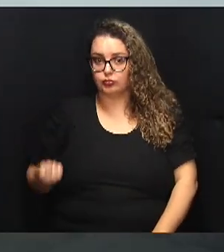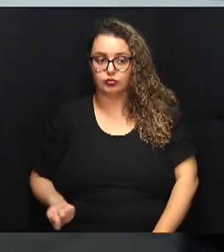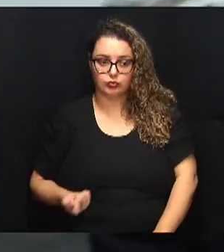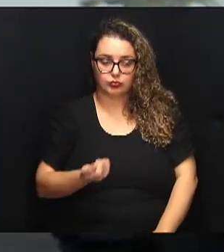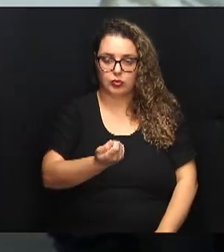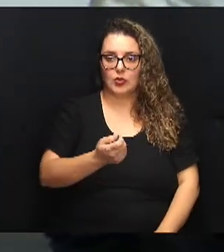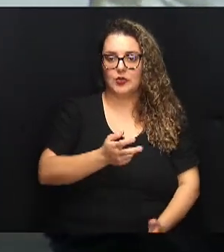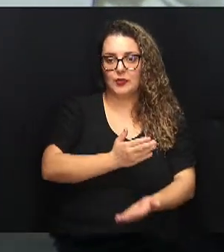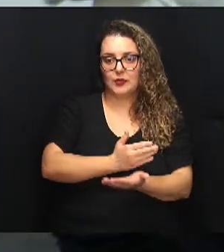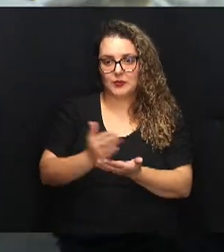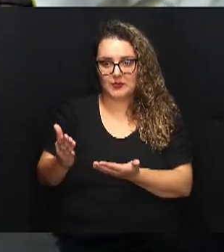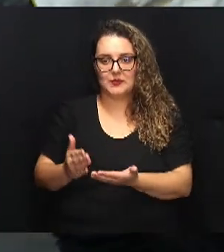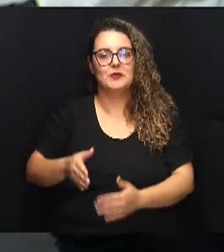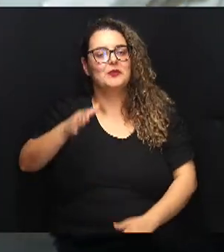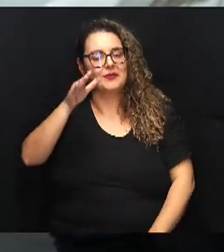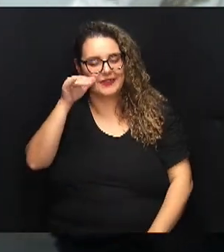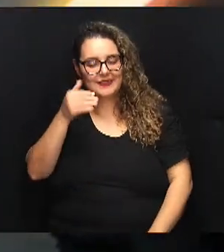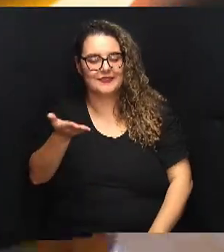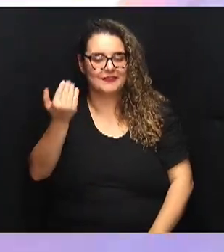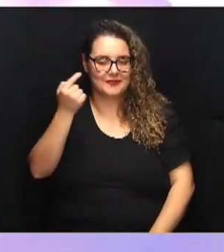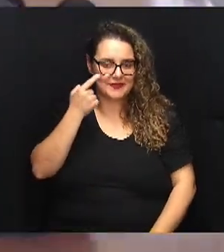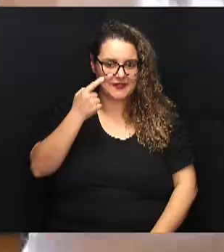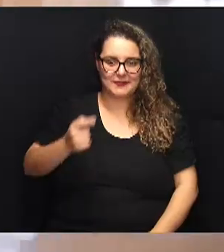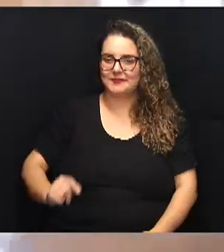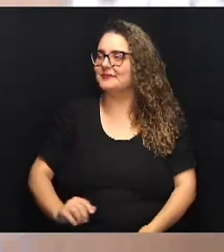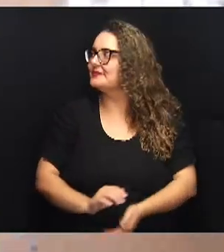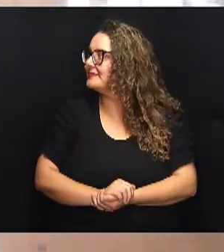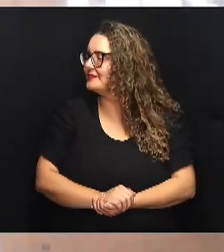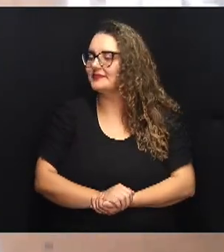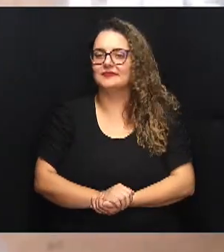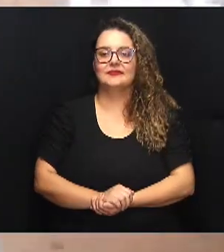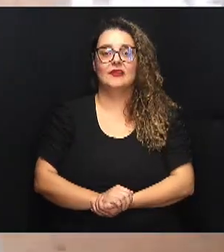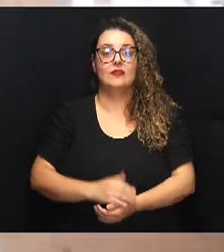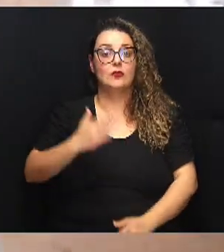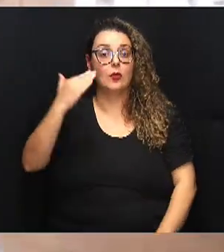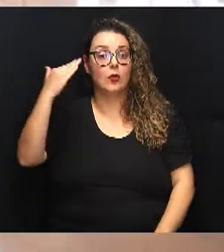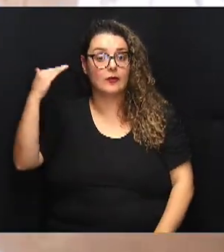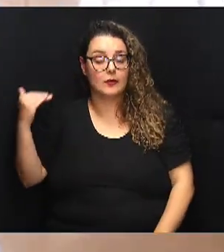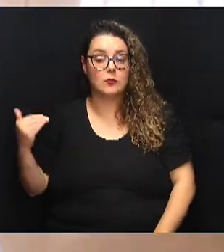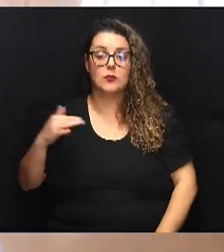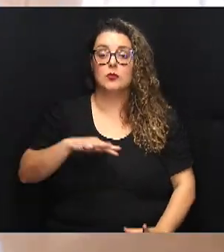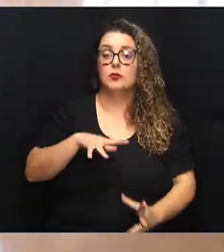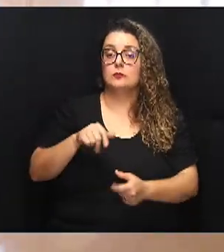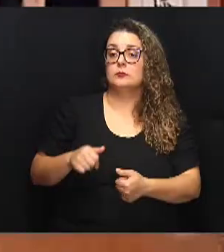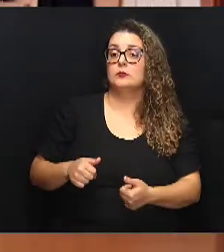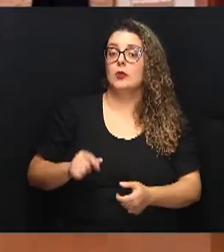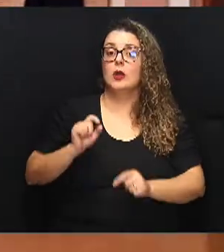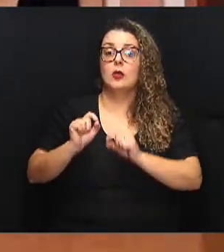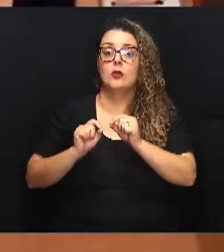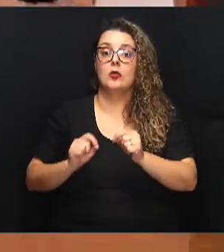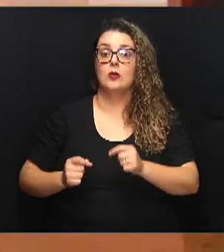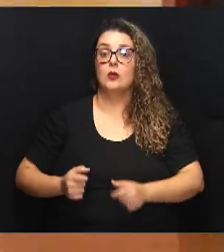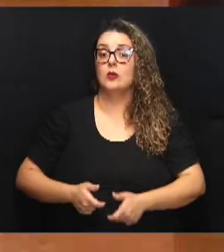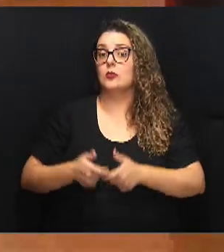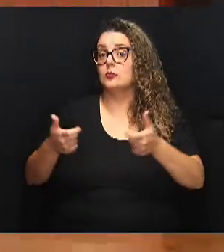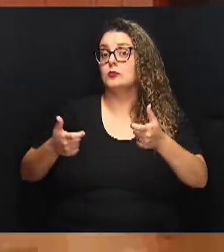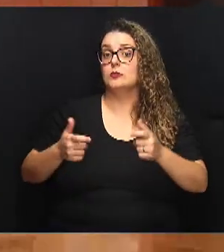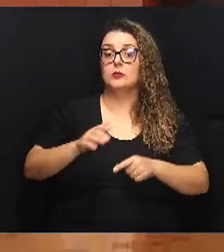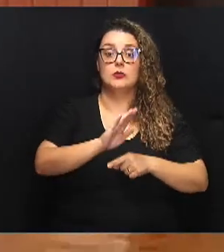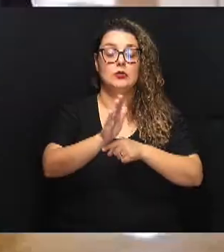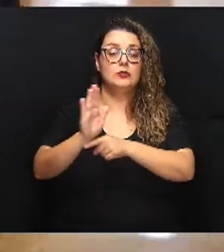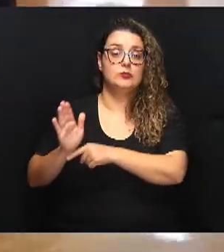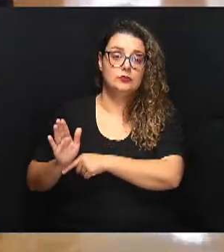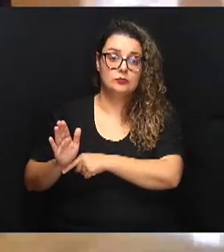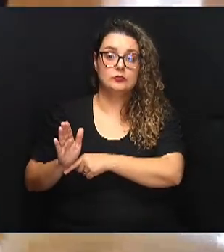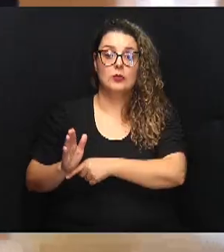começa com algumas curiosidades, vamos conferir. O Kenjutsu ficou mundialmente conhecido graças a alguns grandes filmes. A